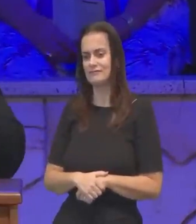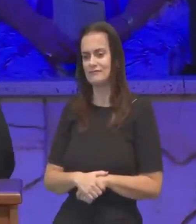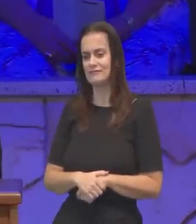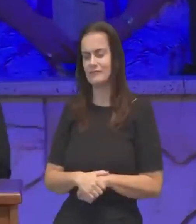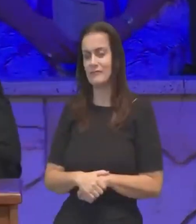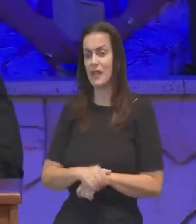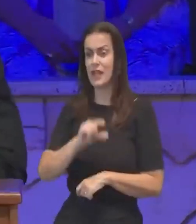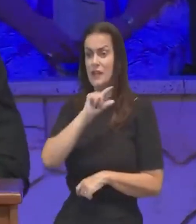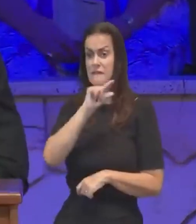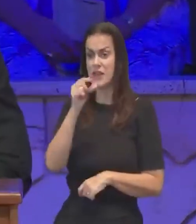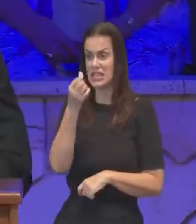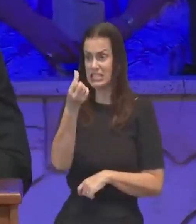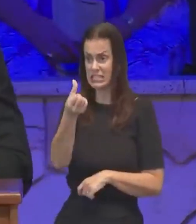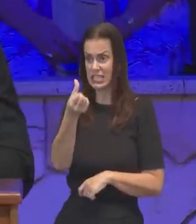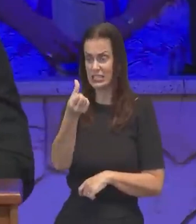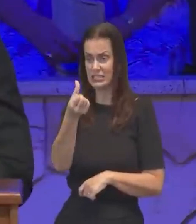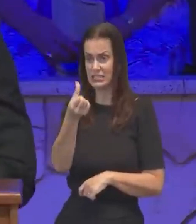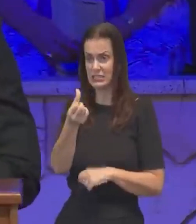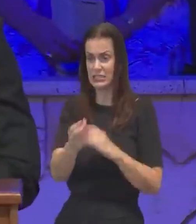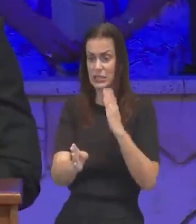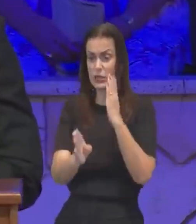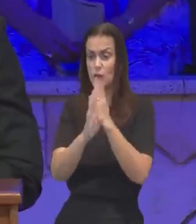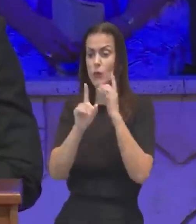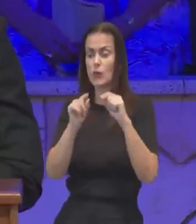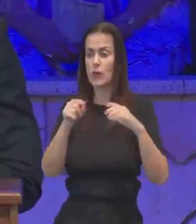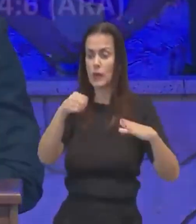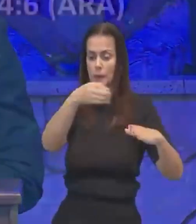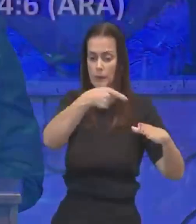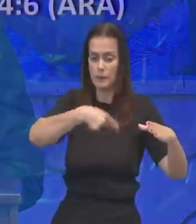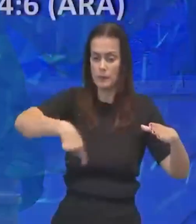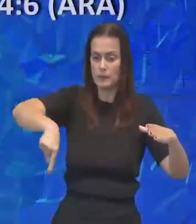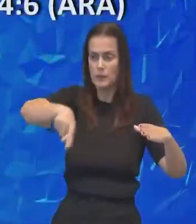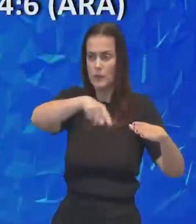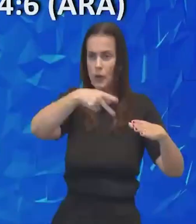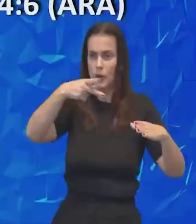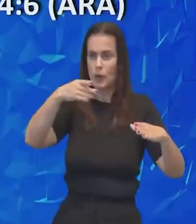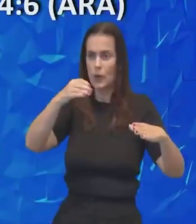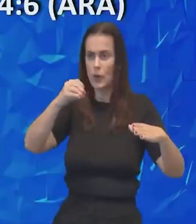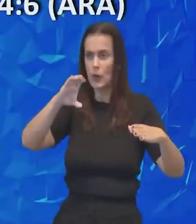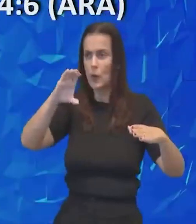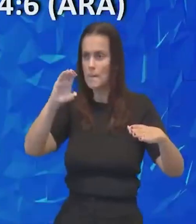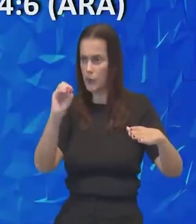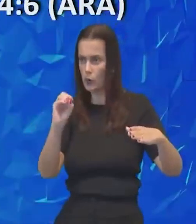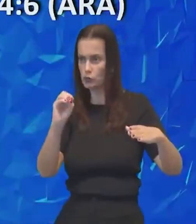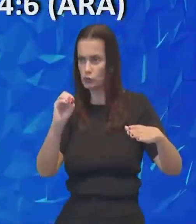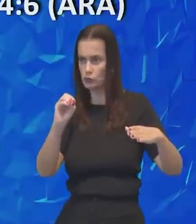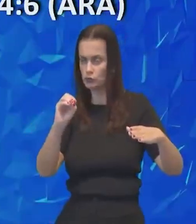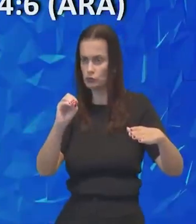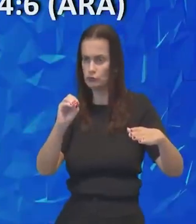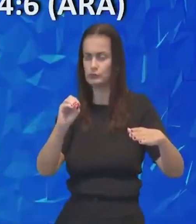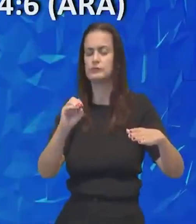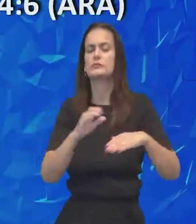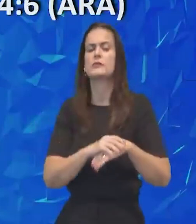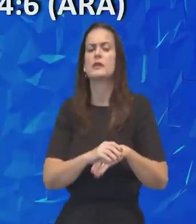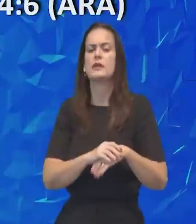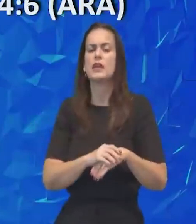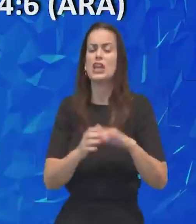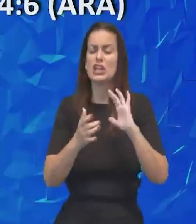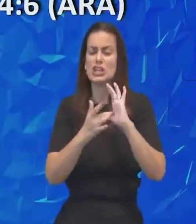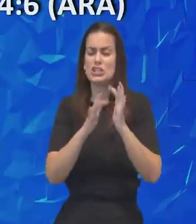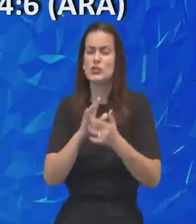E aí no verso 6 nós encontramos: achava-se ali o poço de Jacó. Jesus, pois, cansado da